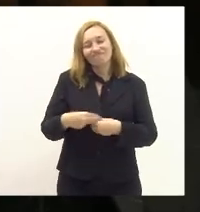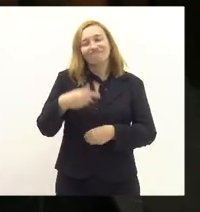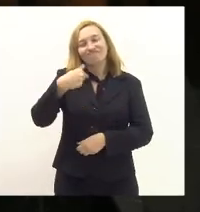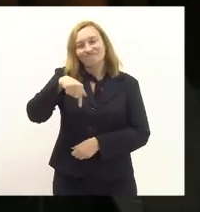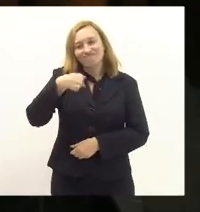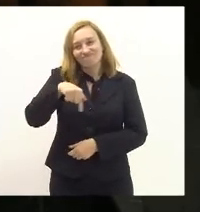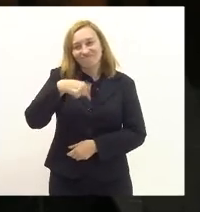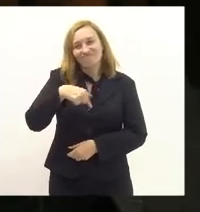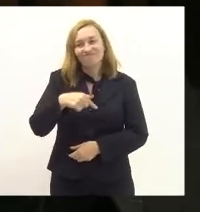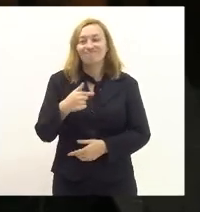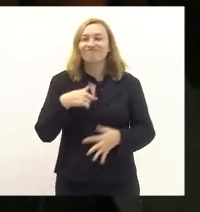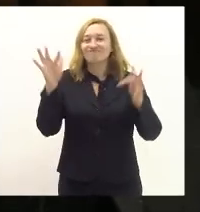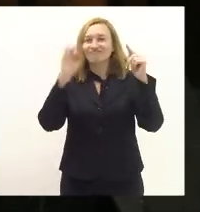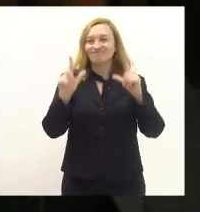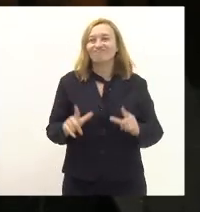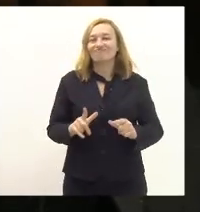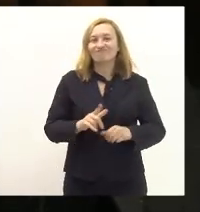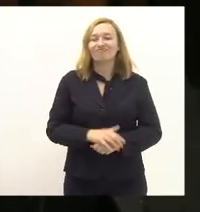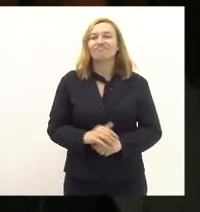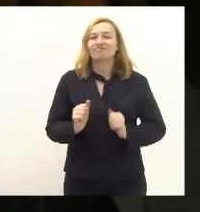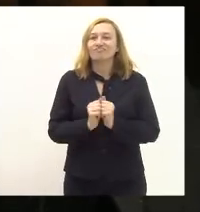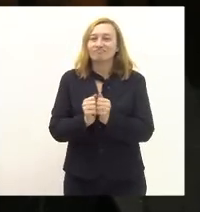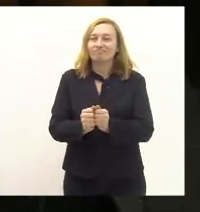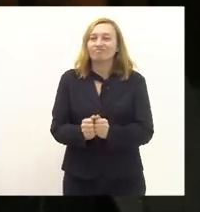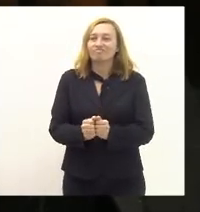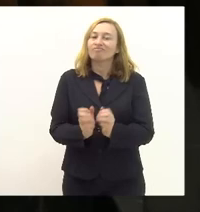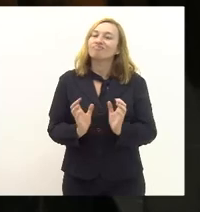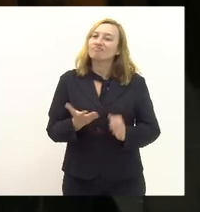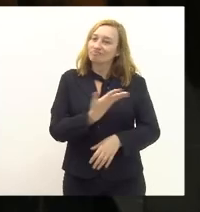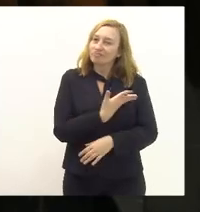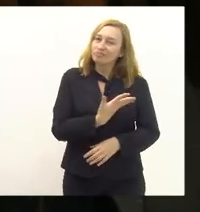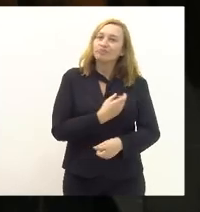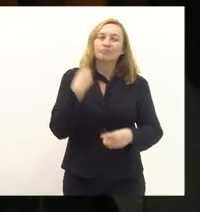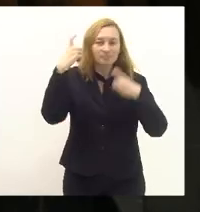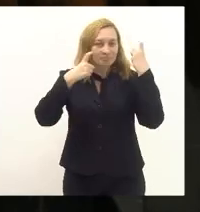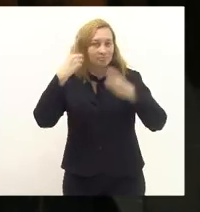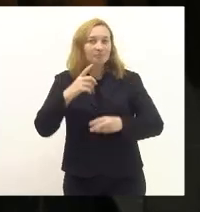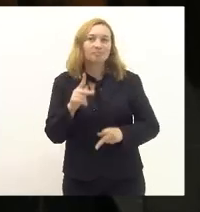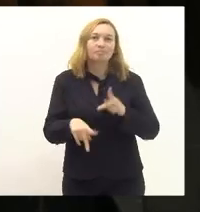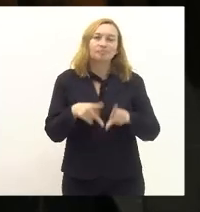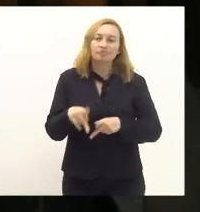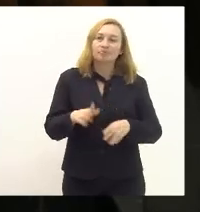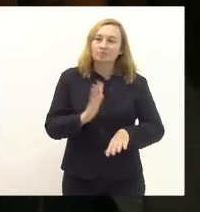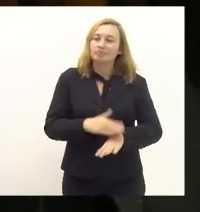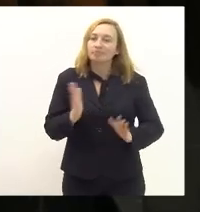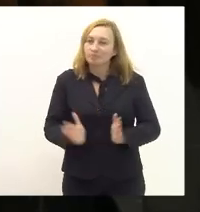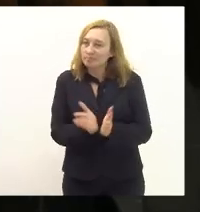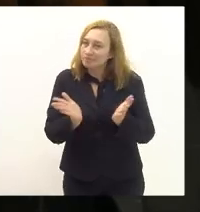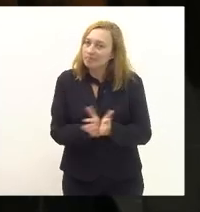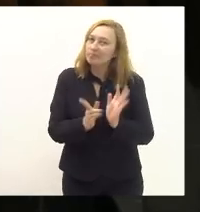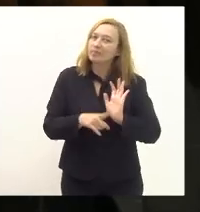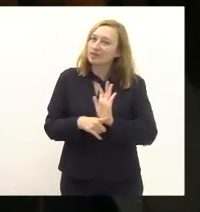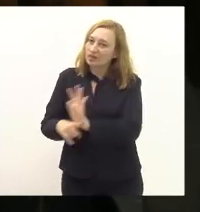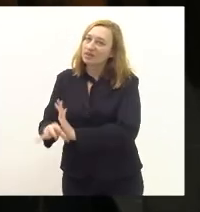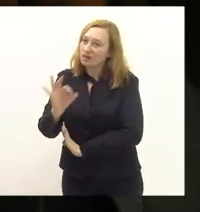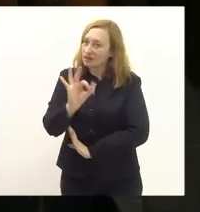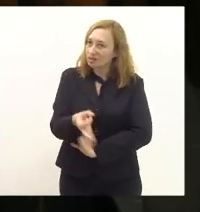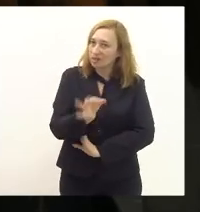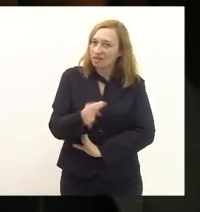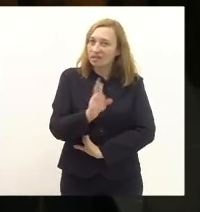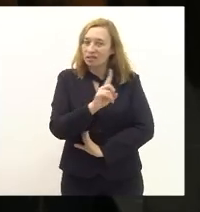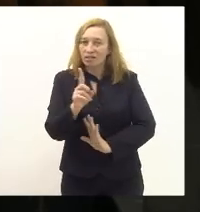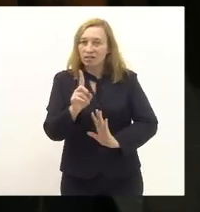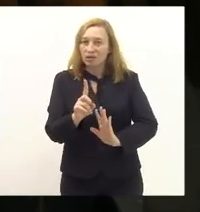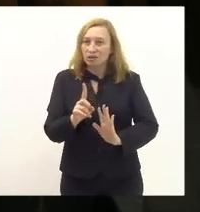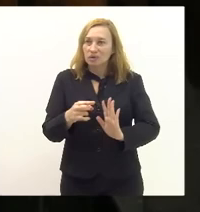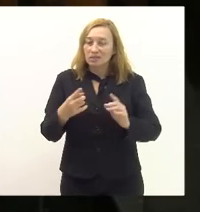Queimados. E eu fico muito feliz em ter lá um companheiro que se preocupa com a população mais carente e que ajuda, de fato, muitas vezes não aparecendo